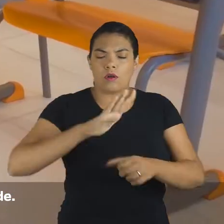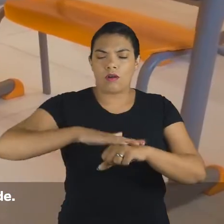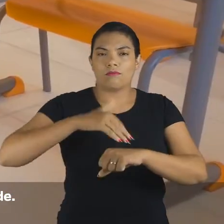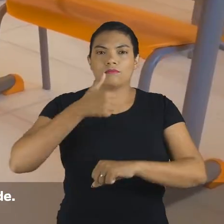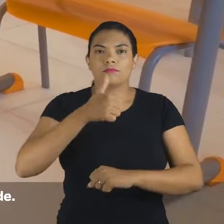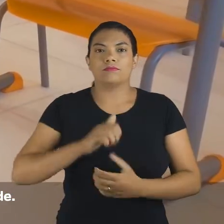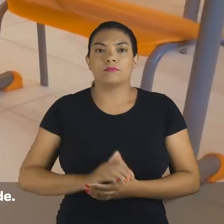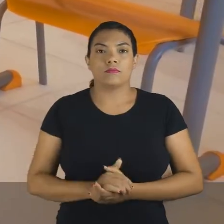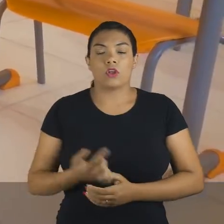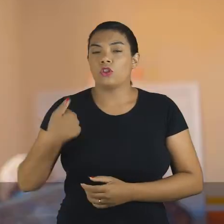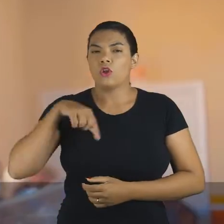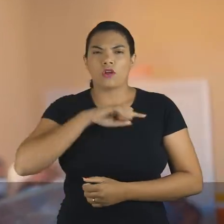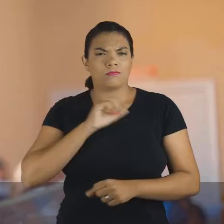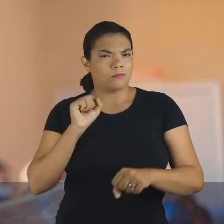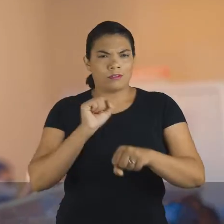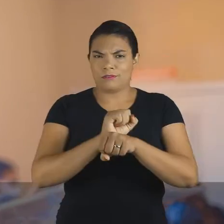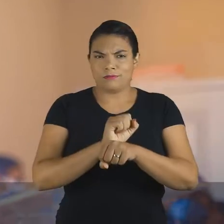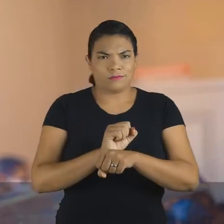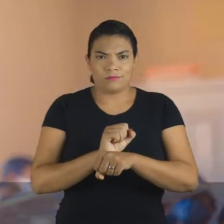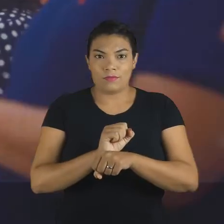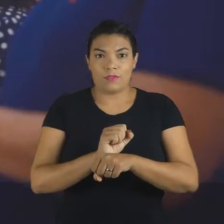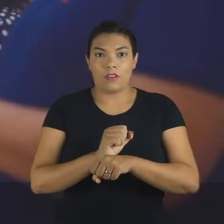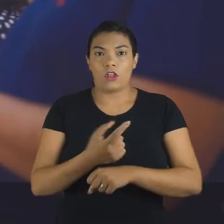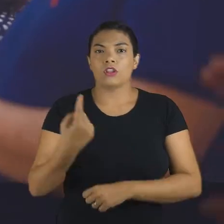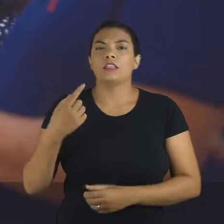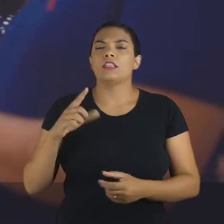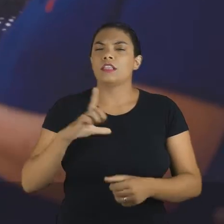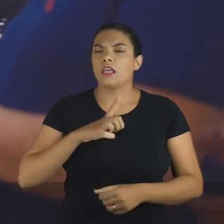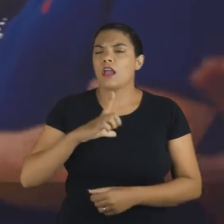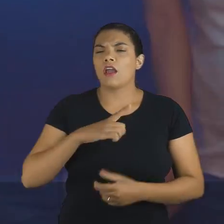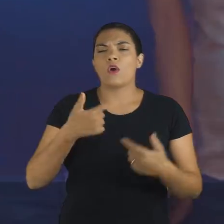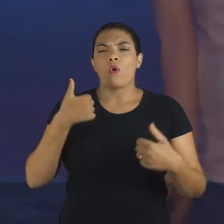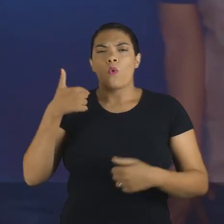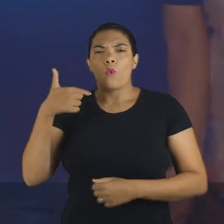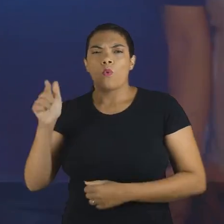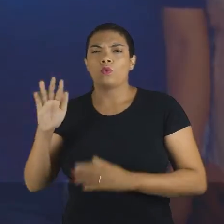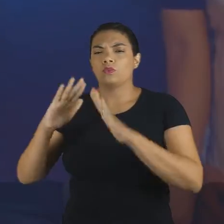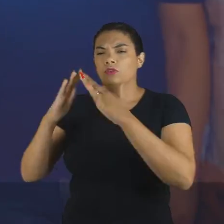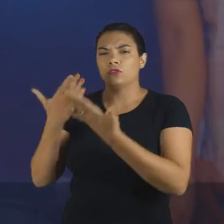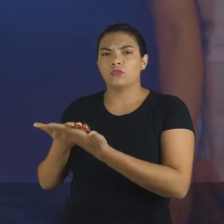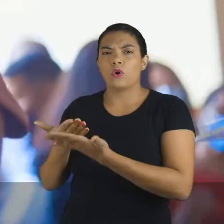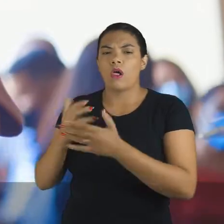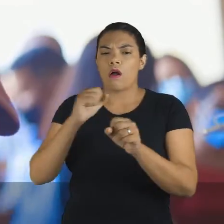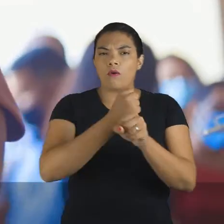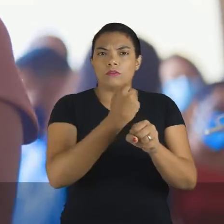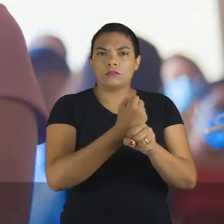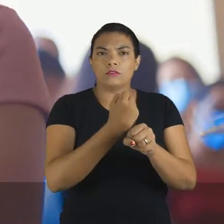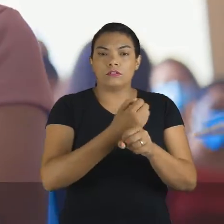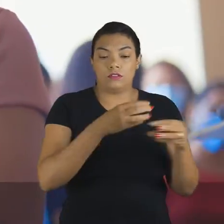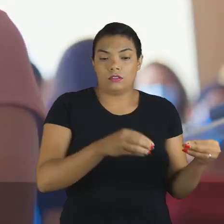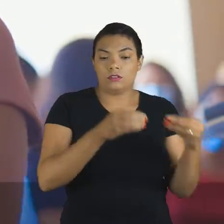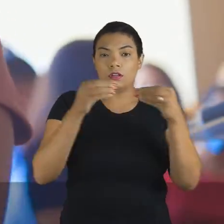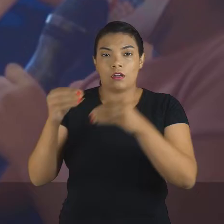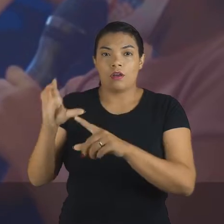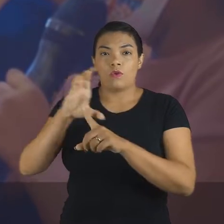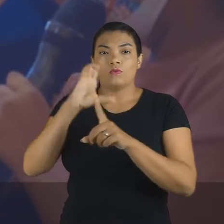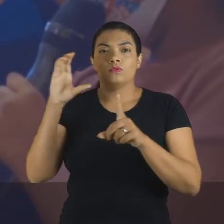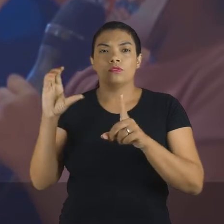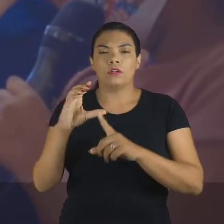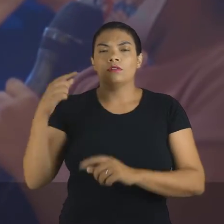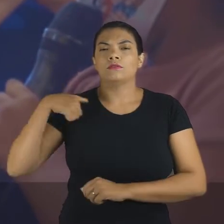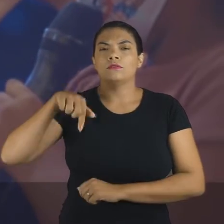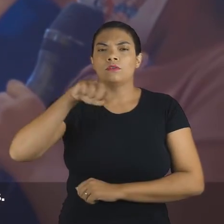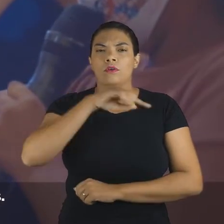mais qualidade. E não vamos parar por aqui, ainda estamos com várias escolas também passando por reformas para poder entregar para a